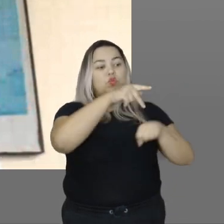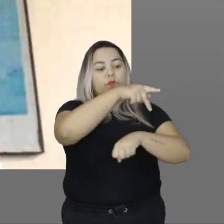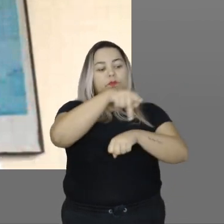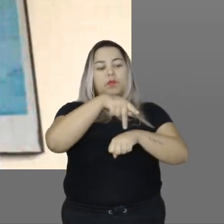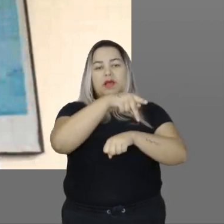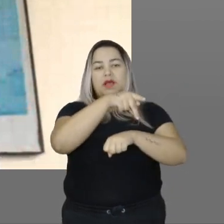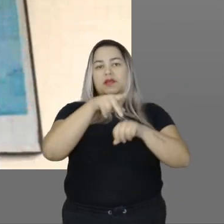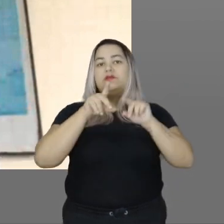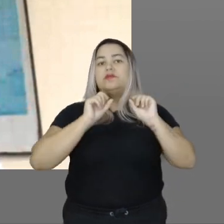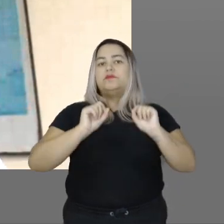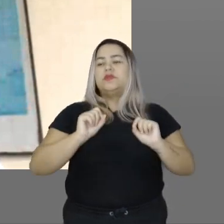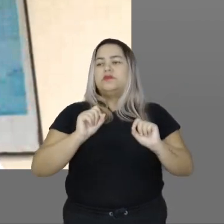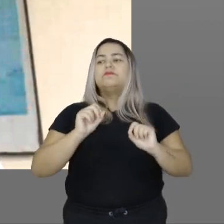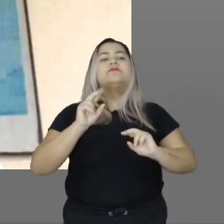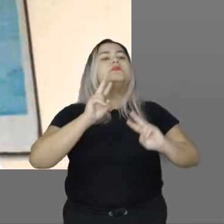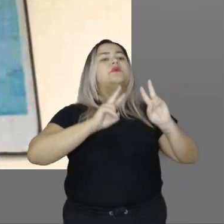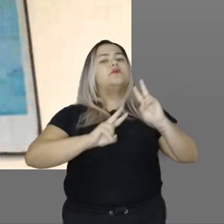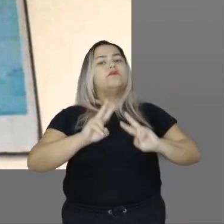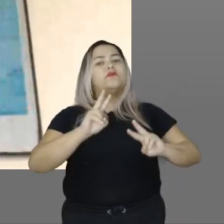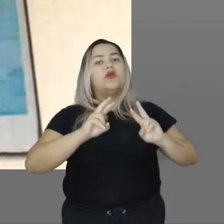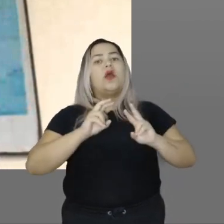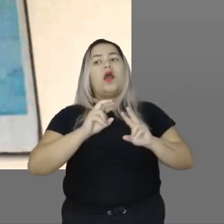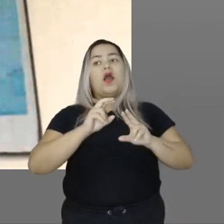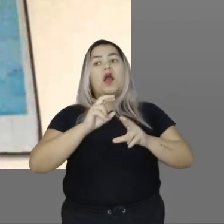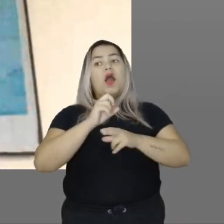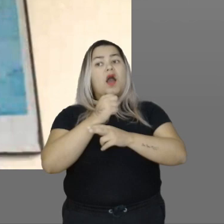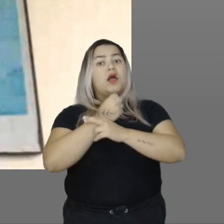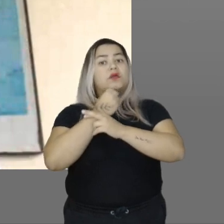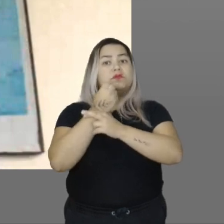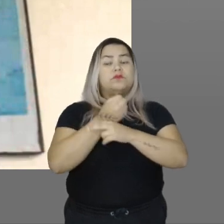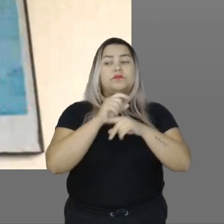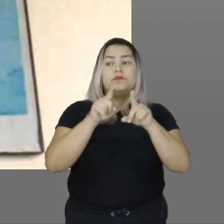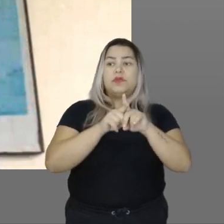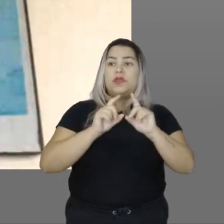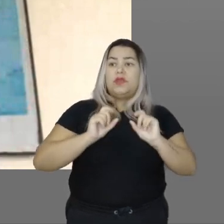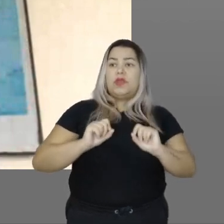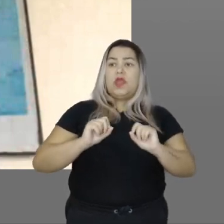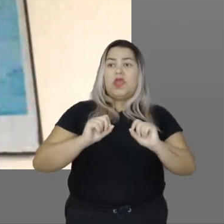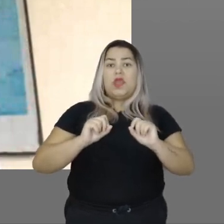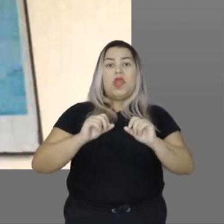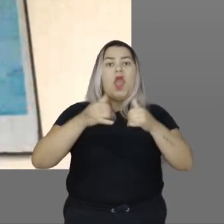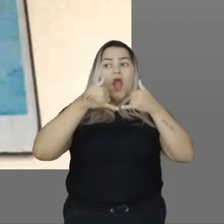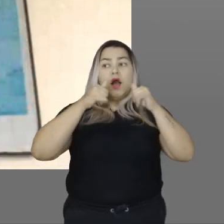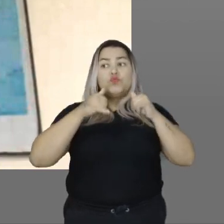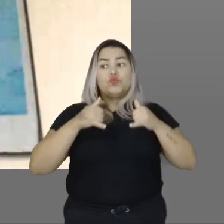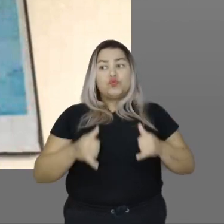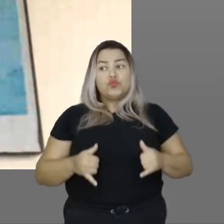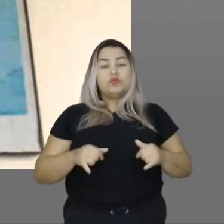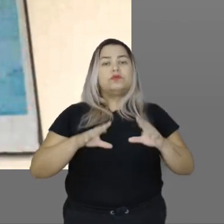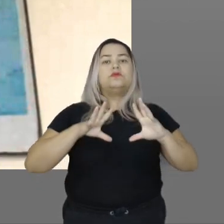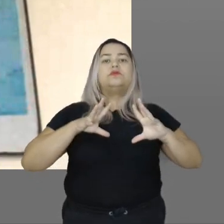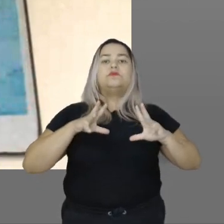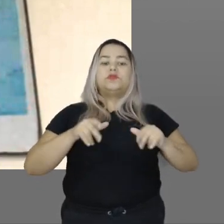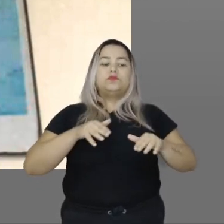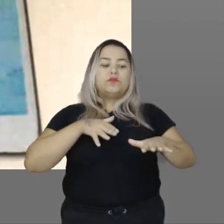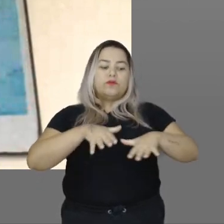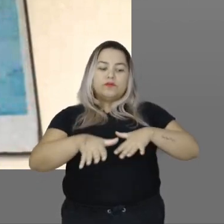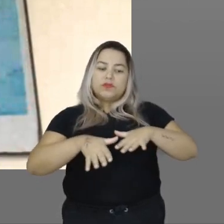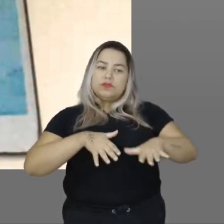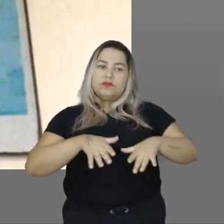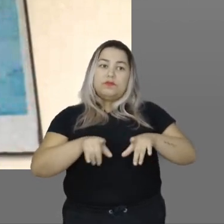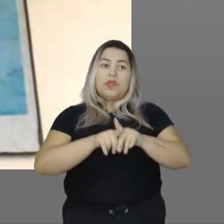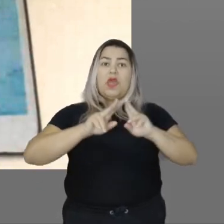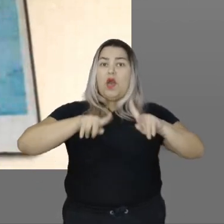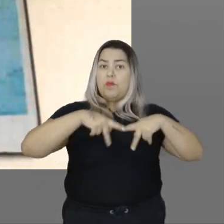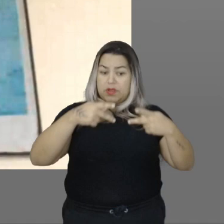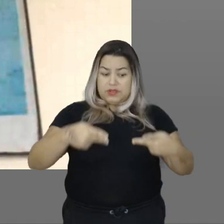país que olhe para a sustentabilidade, para a transição energética, uma indústria deste novo tempo que a